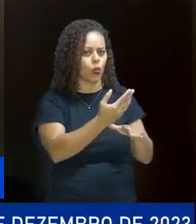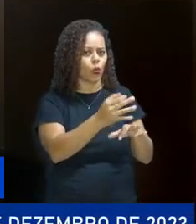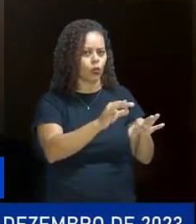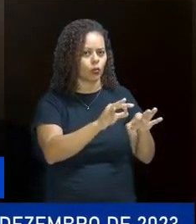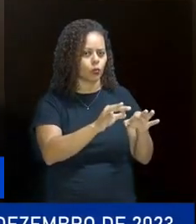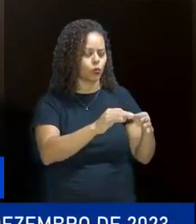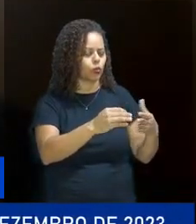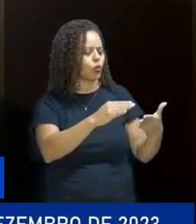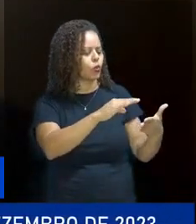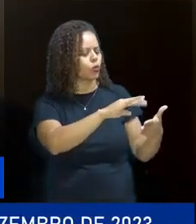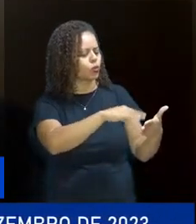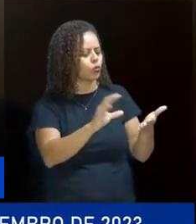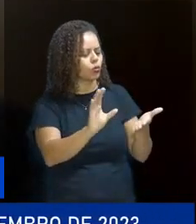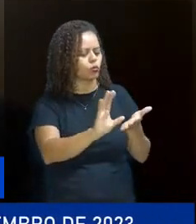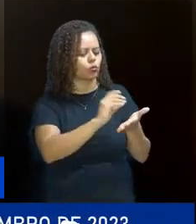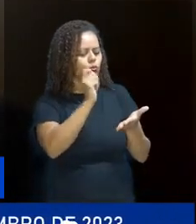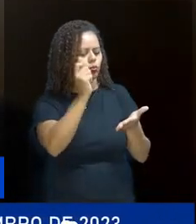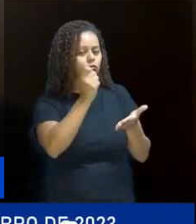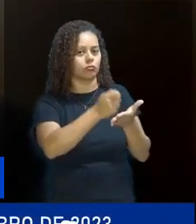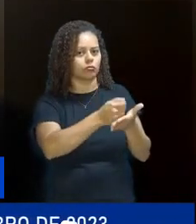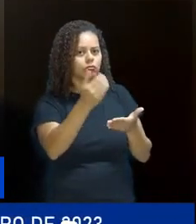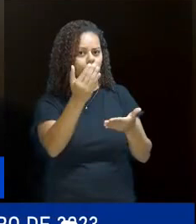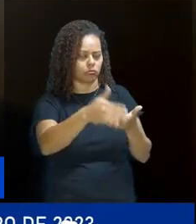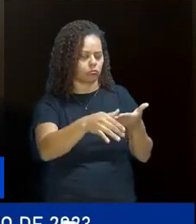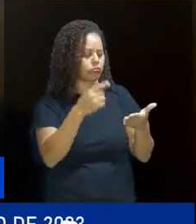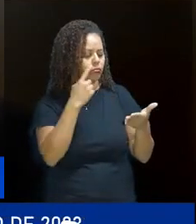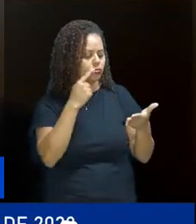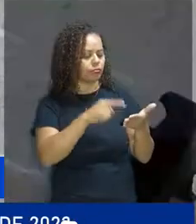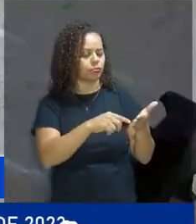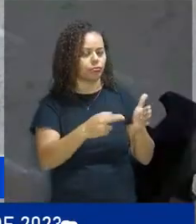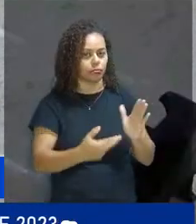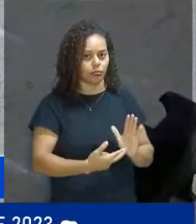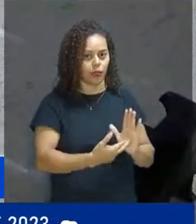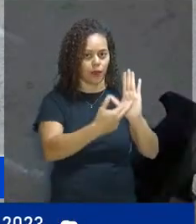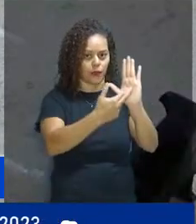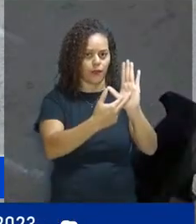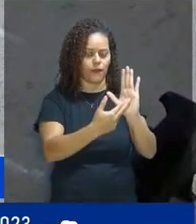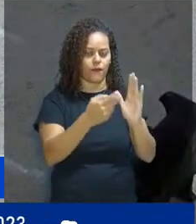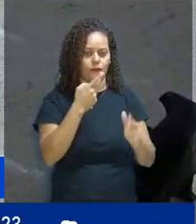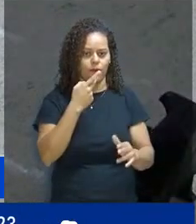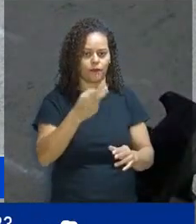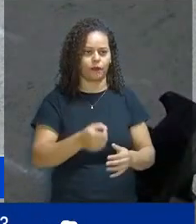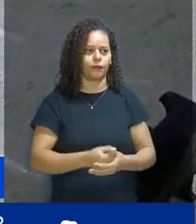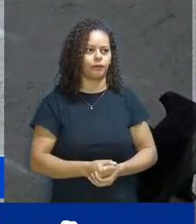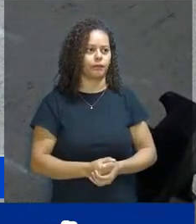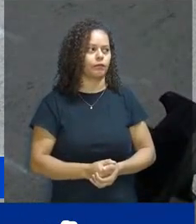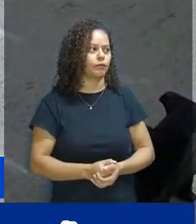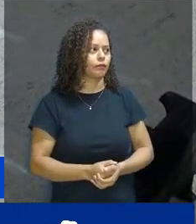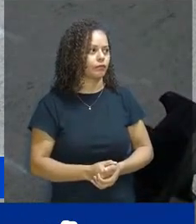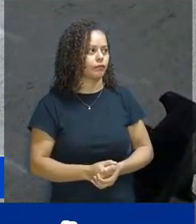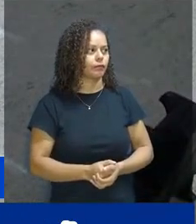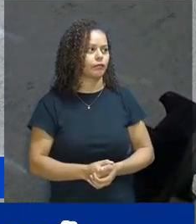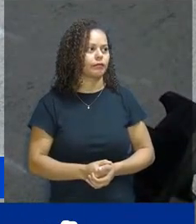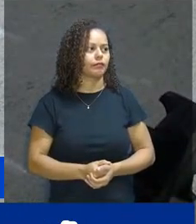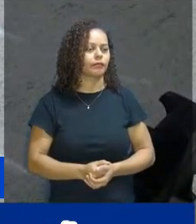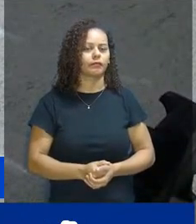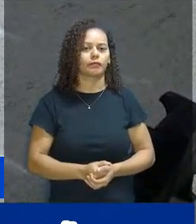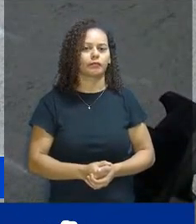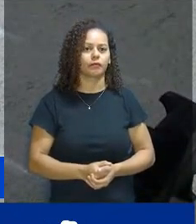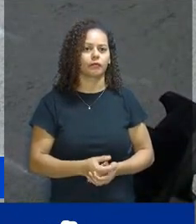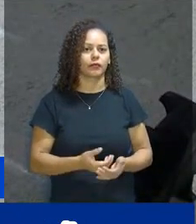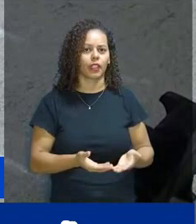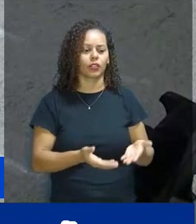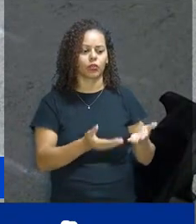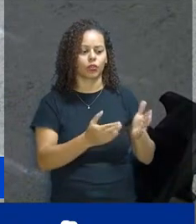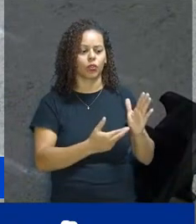com ressalva. É, no essencial, o relatório. Vamos fazer, ouvir imprescindivelmente a doutora Sara